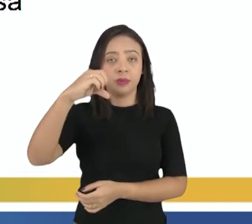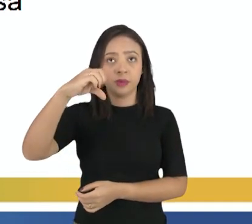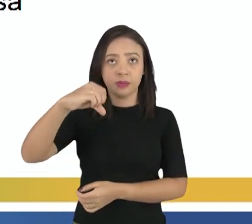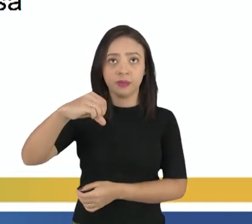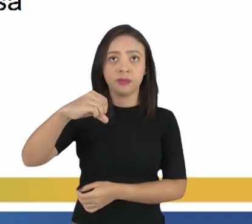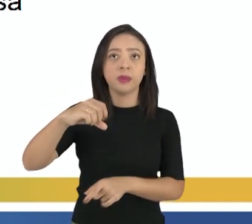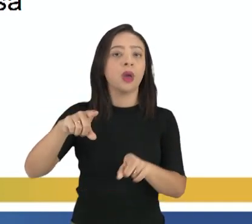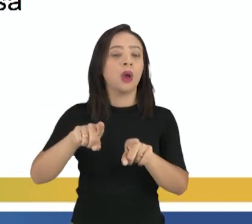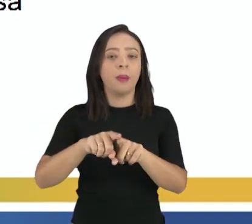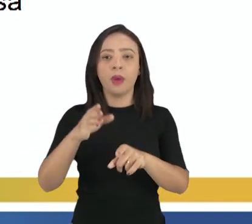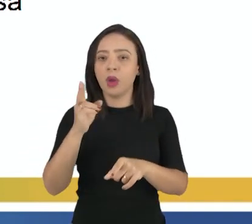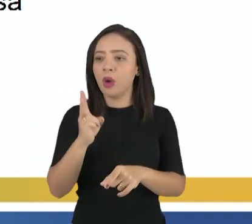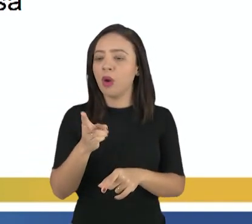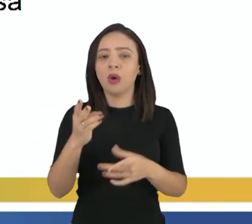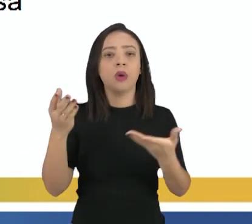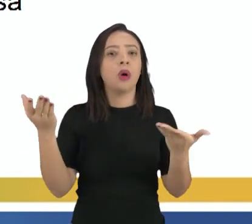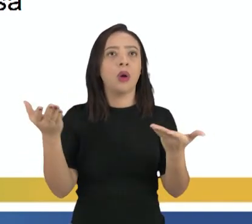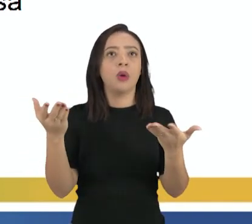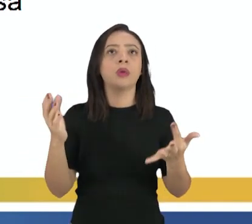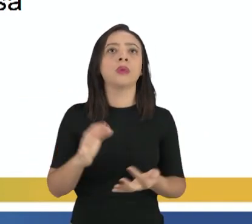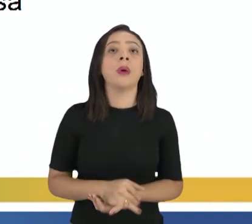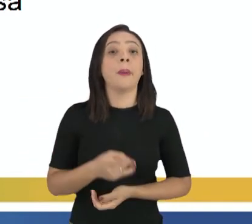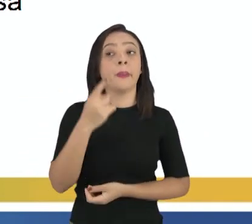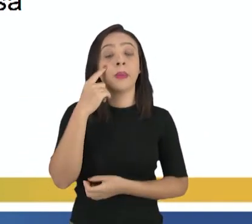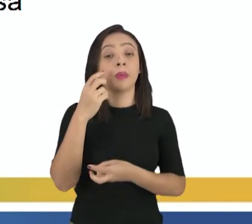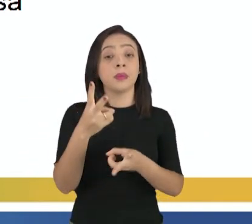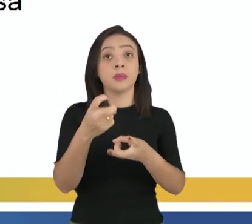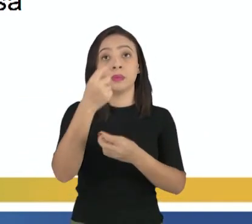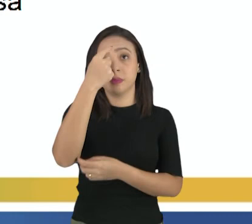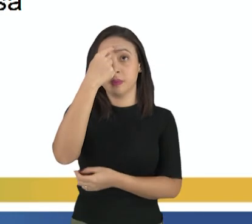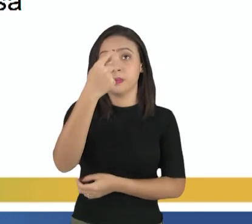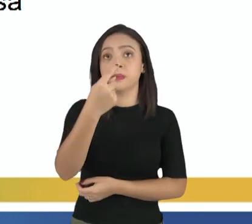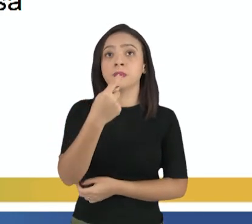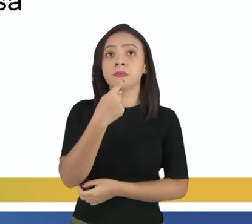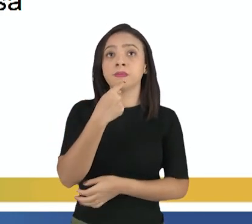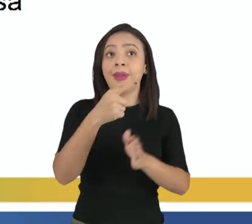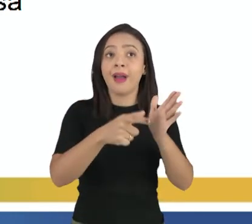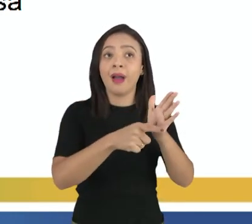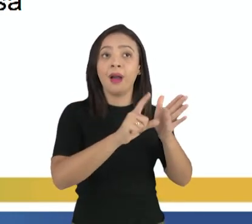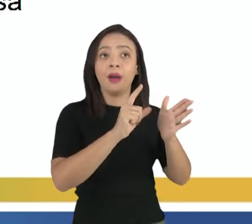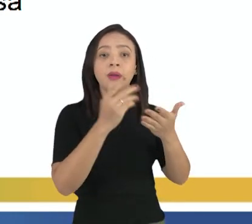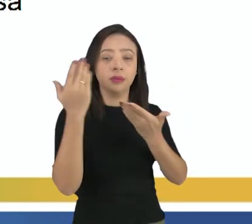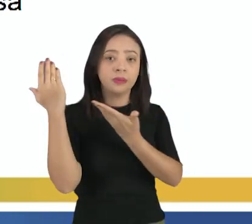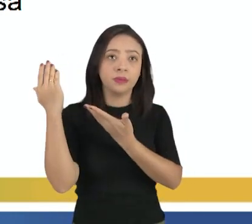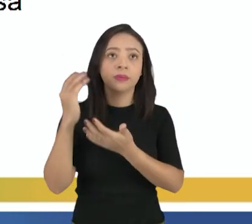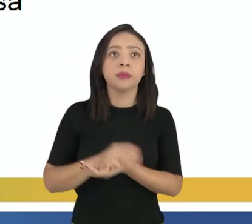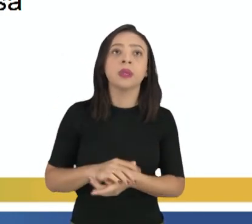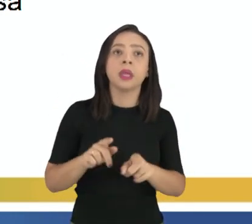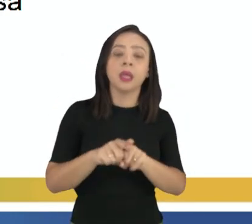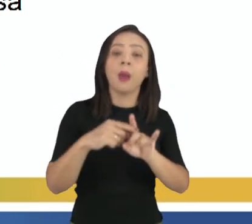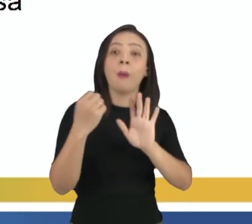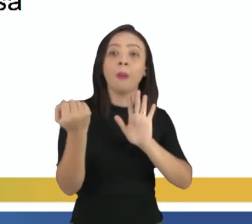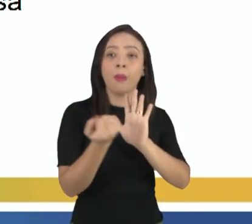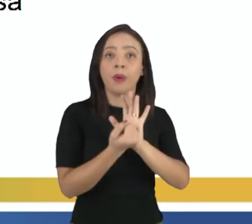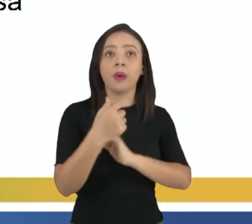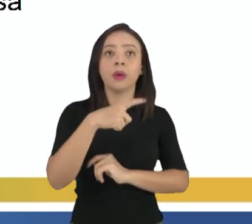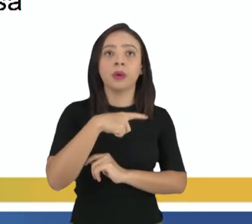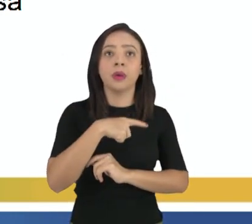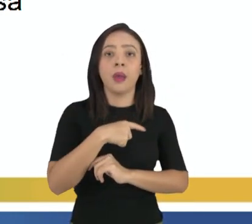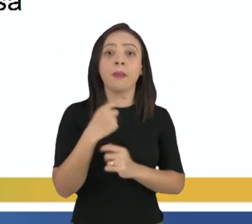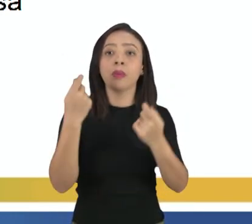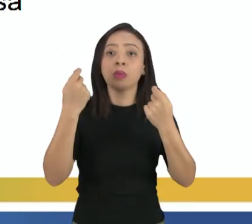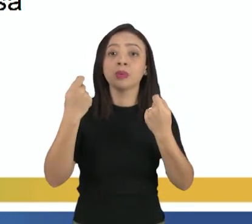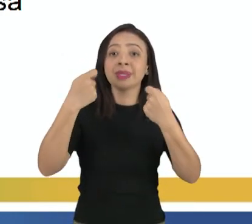nos anúncios da empresa. Analisando as imagens apresentadas anteriormente e o slogan em questão, podemos